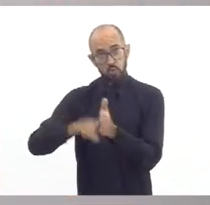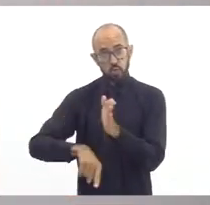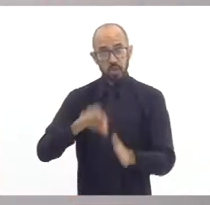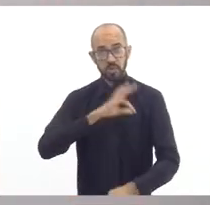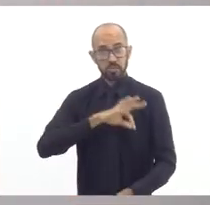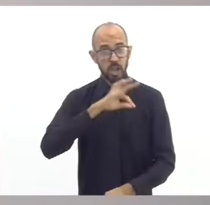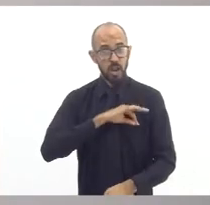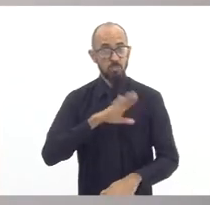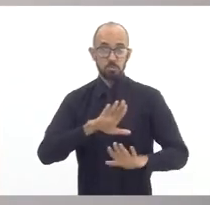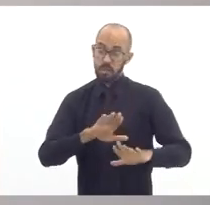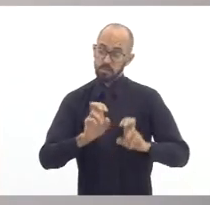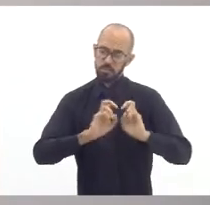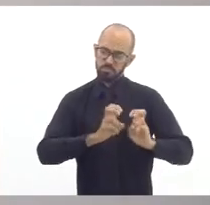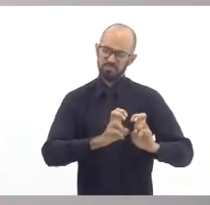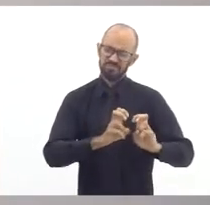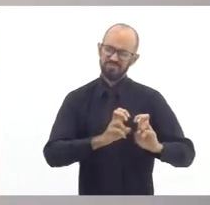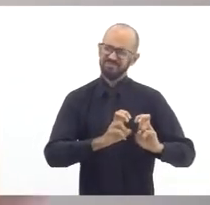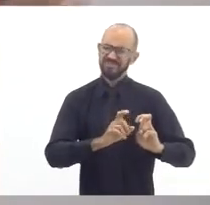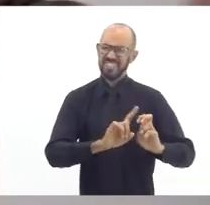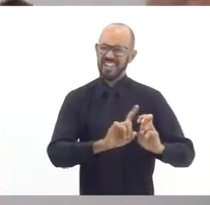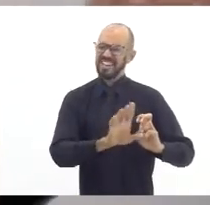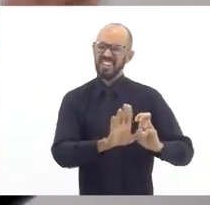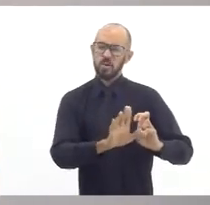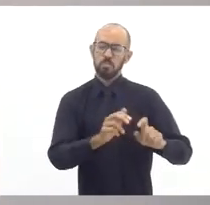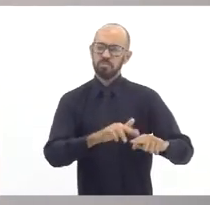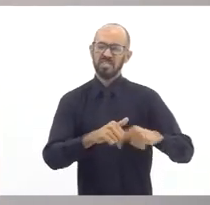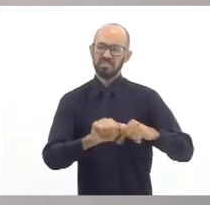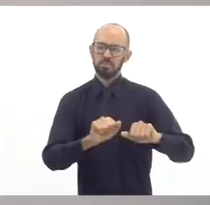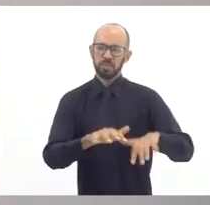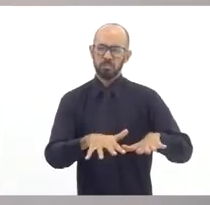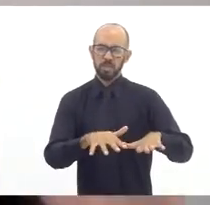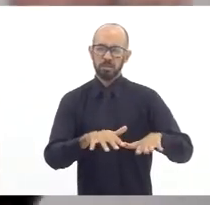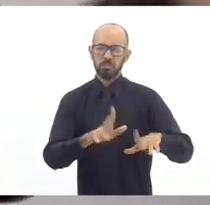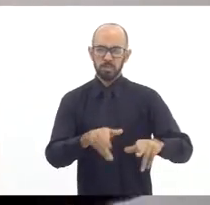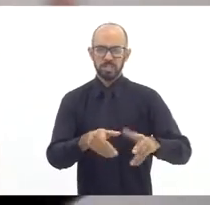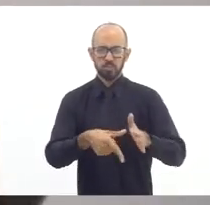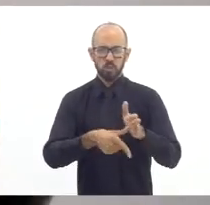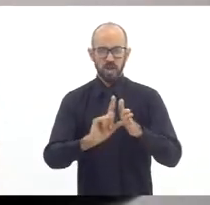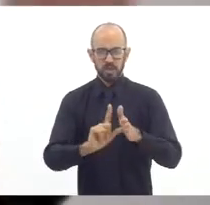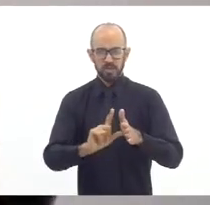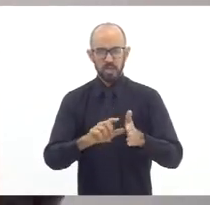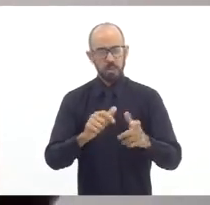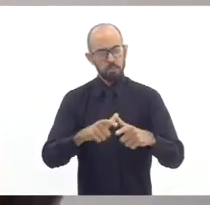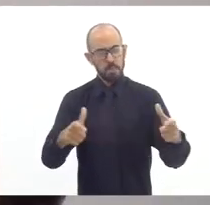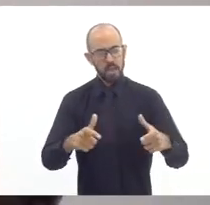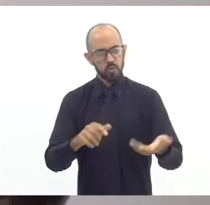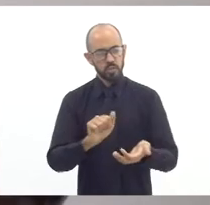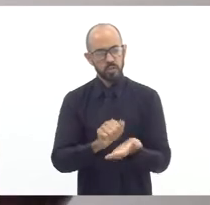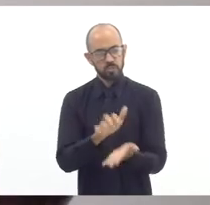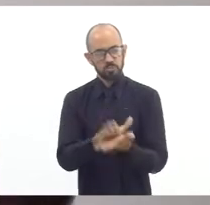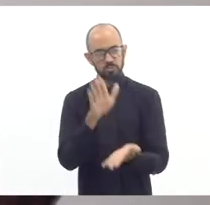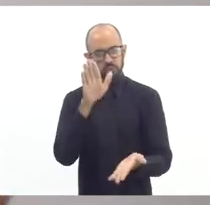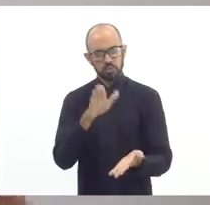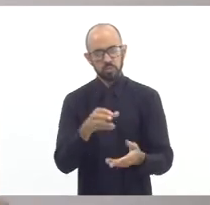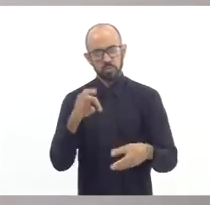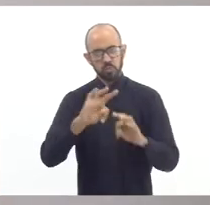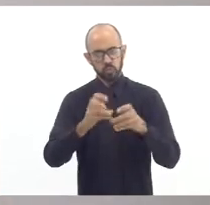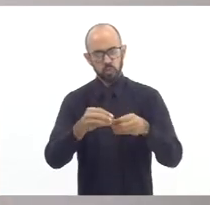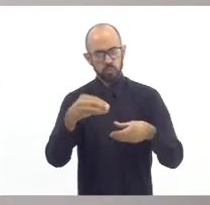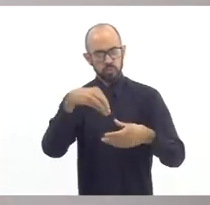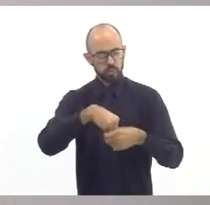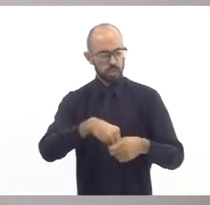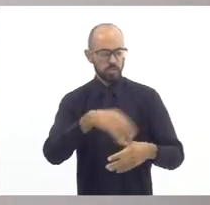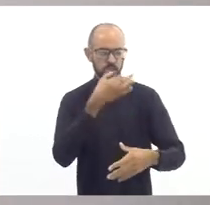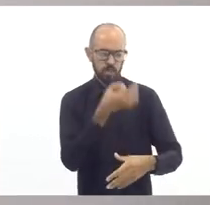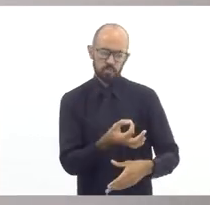está no momento de pandemia, e mesmo antes da pandemia, a maior parte dessas multas aqui está todas elas incluídas nesse